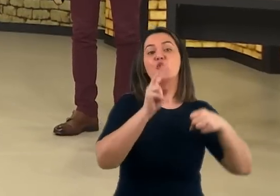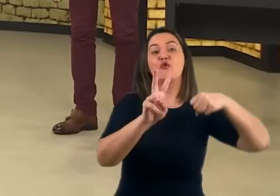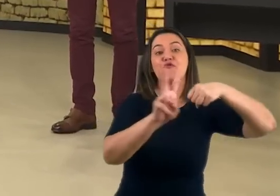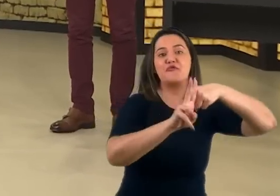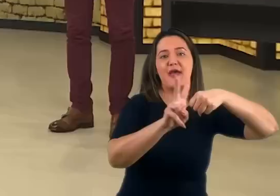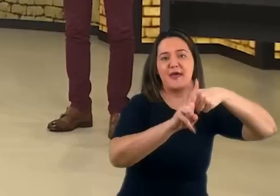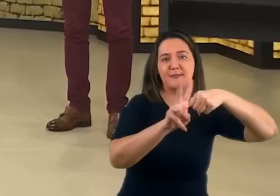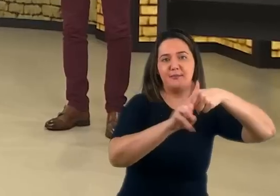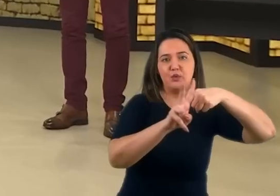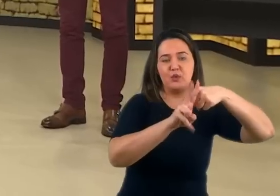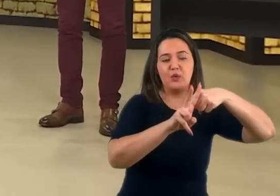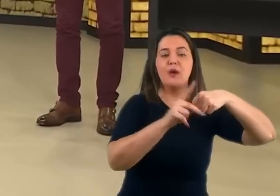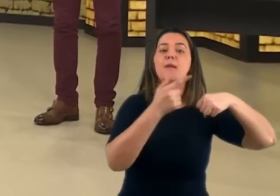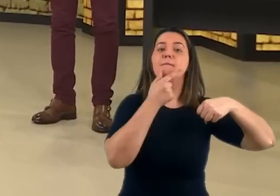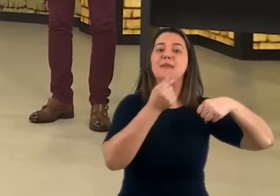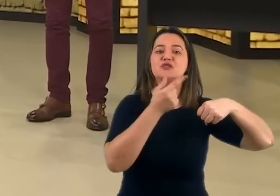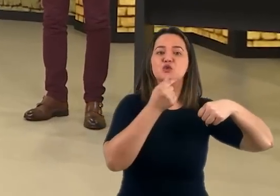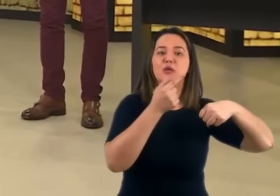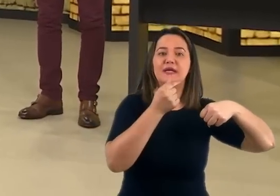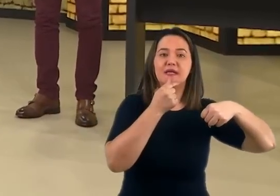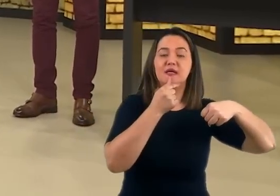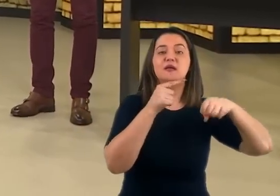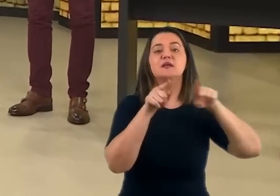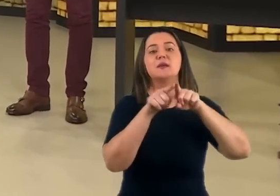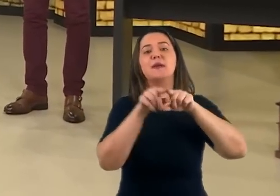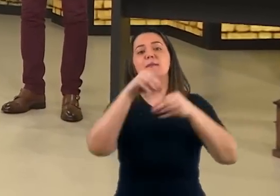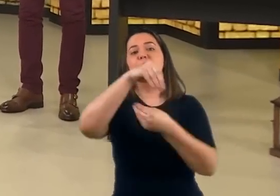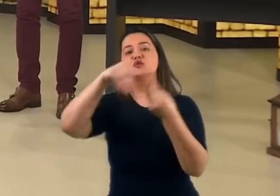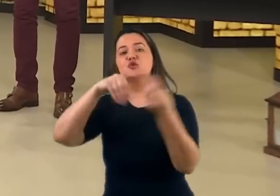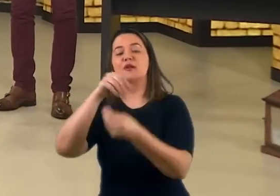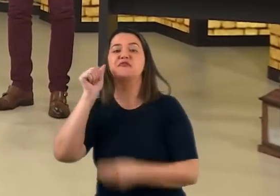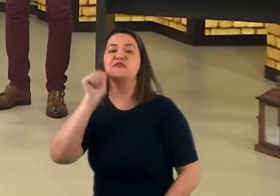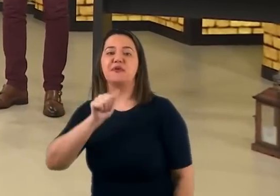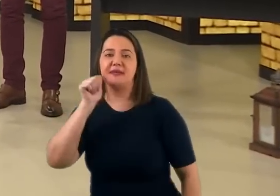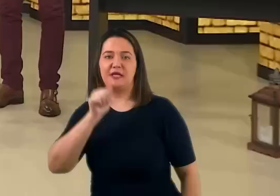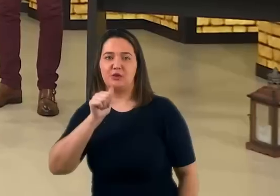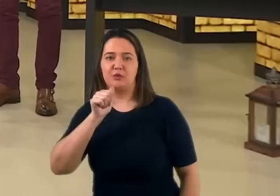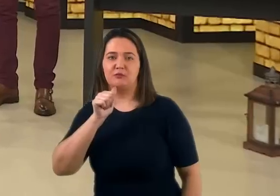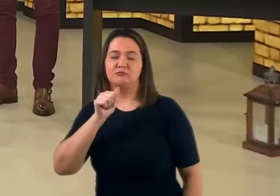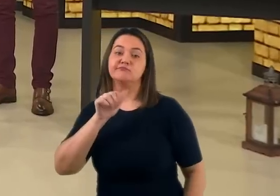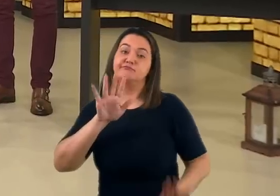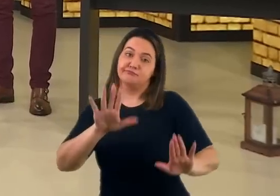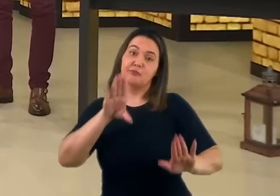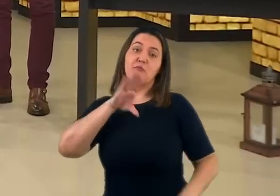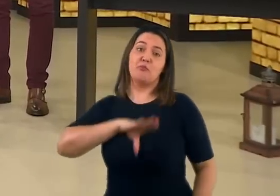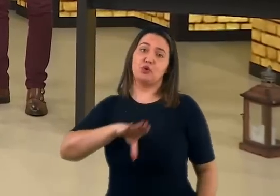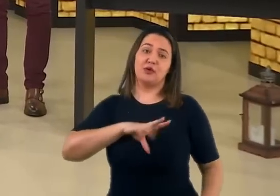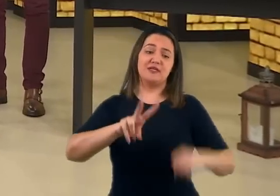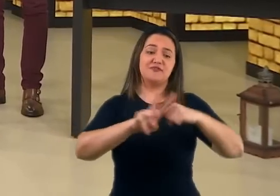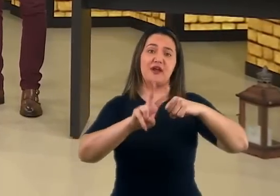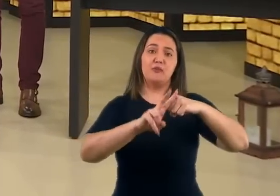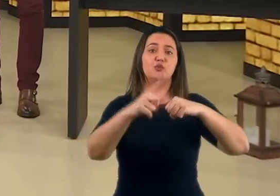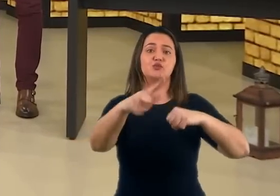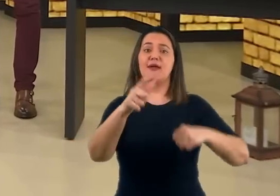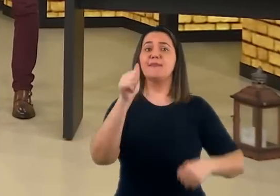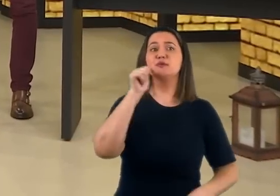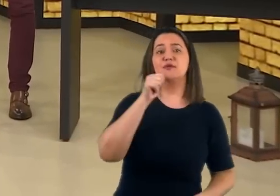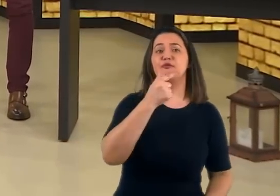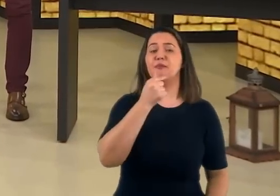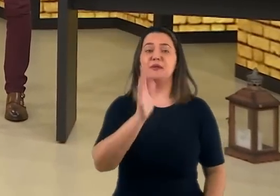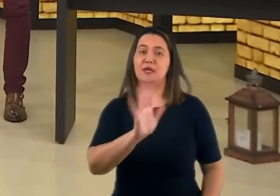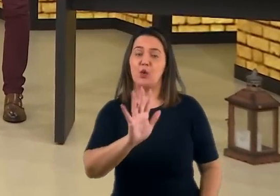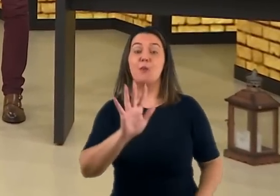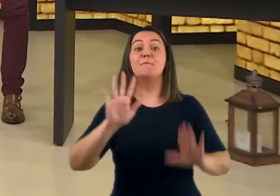formas masculinas e femininas. Eu não sei se você sabia disso. No português, o verbo não tem gênero, mas na língua original do